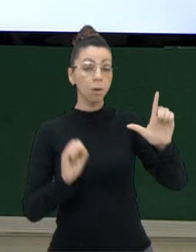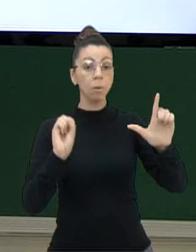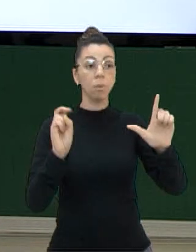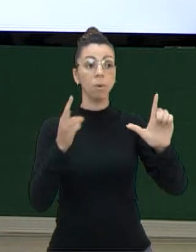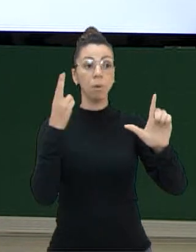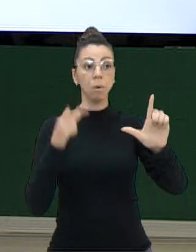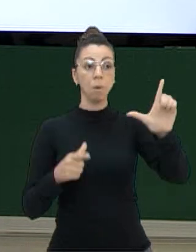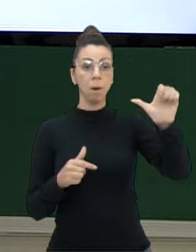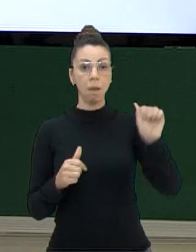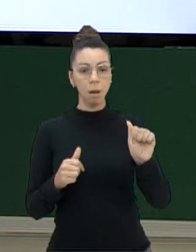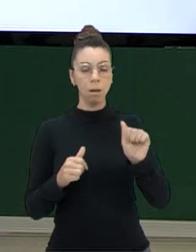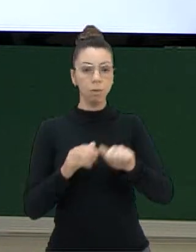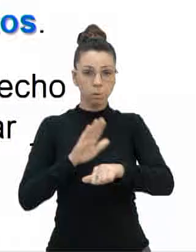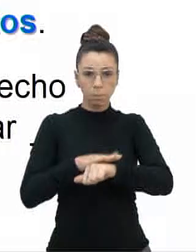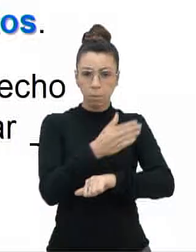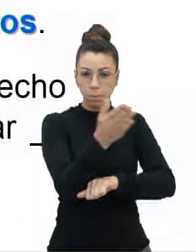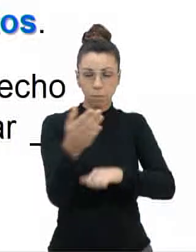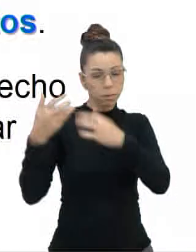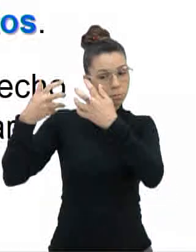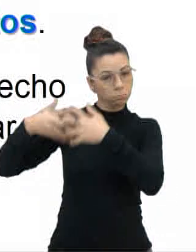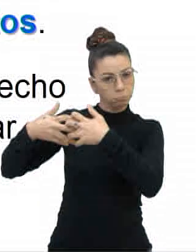aquele tempinho para vocês pensarem.